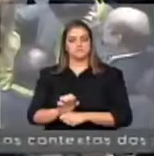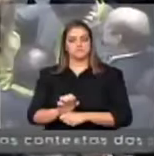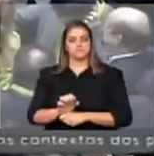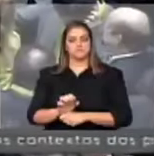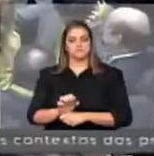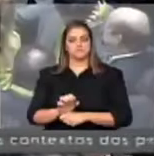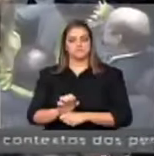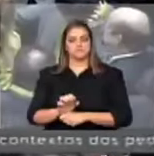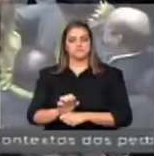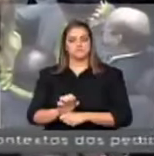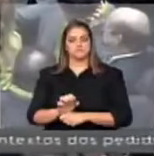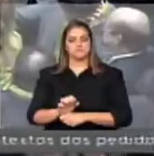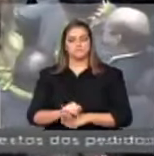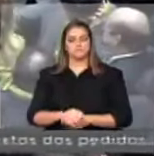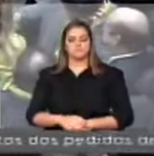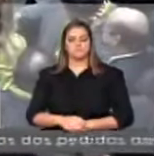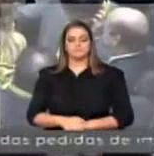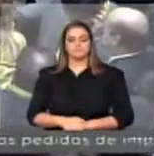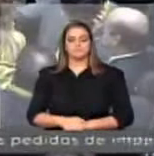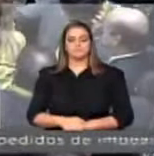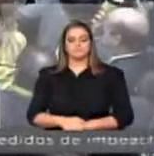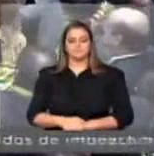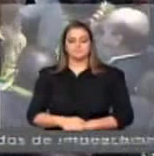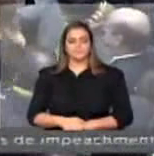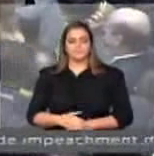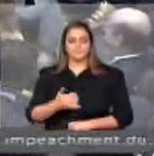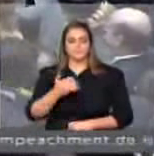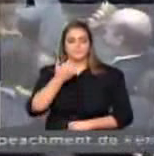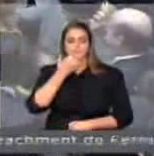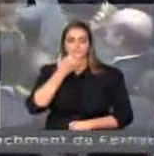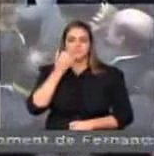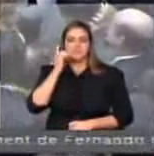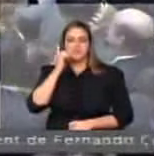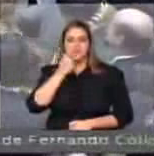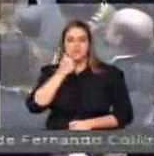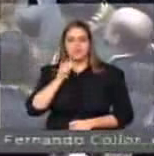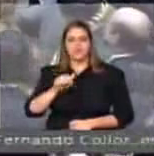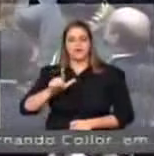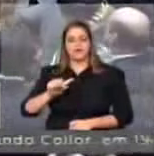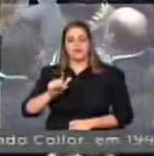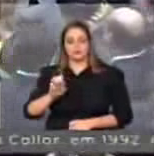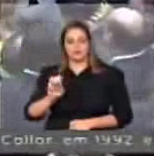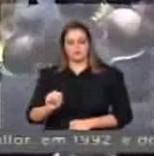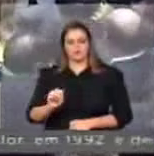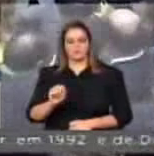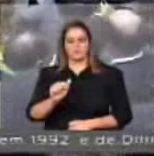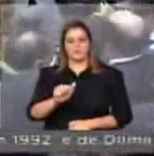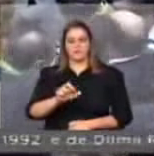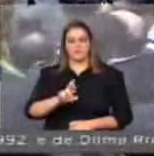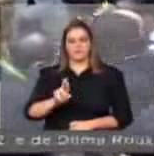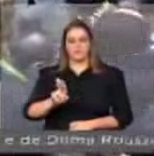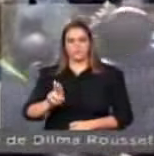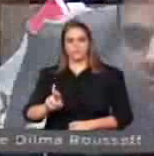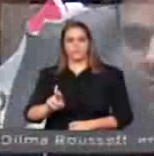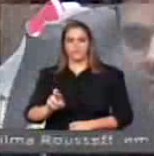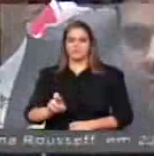Alagoas. Primeiro parlamentar de Alagoas, deputado Arthur Lira, do PP.